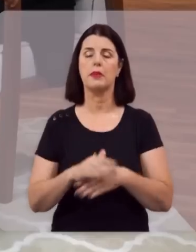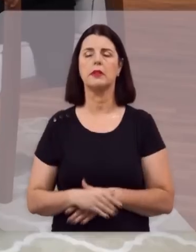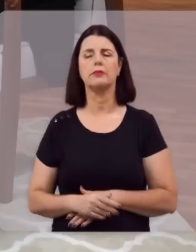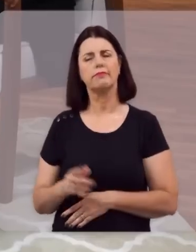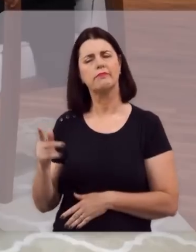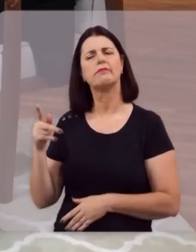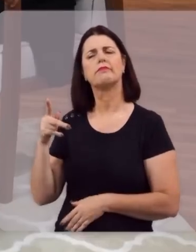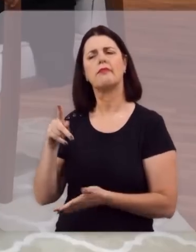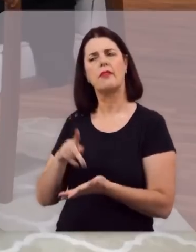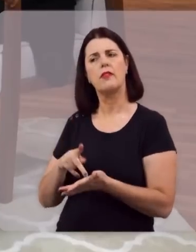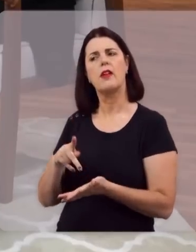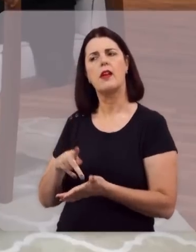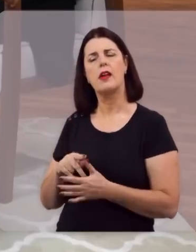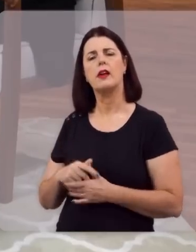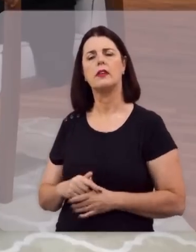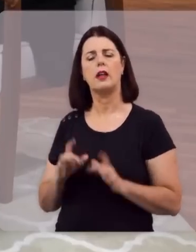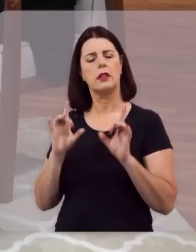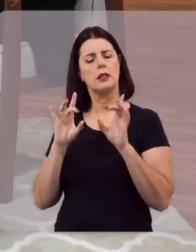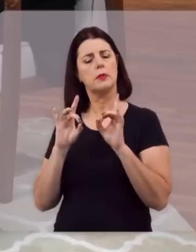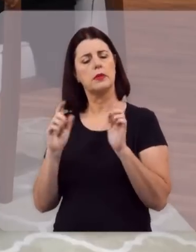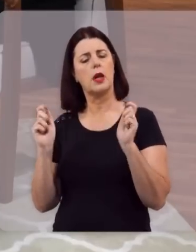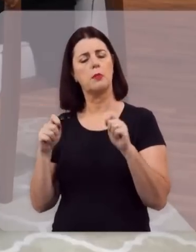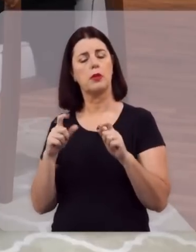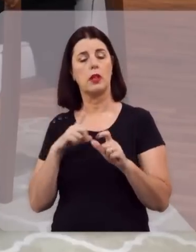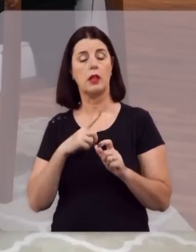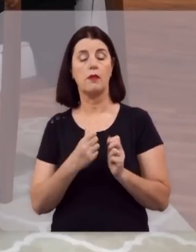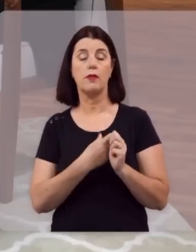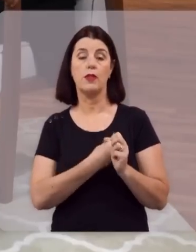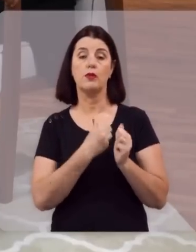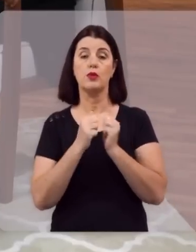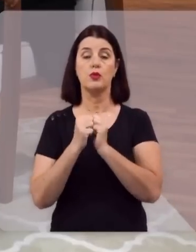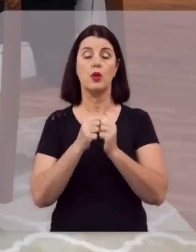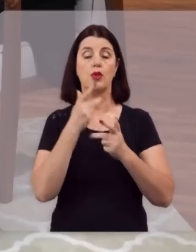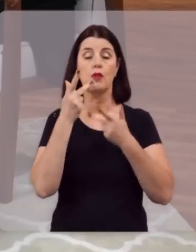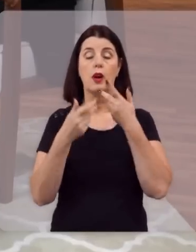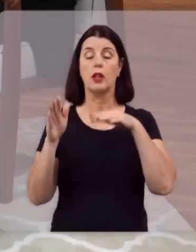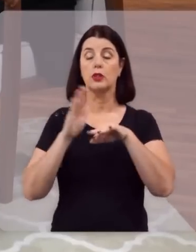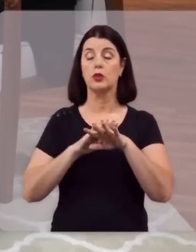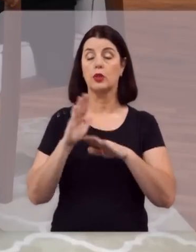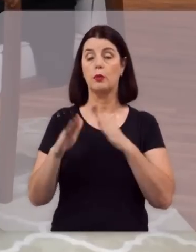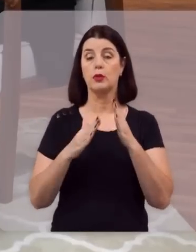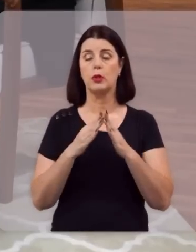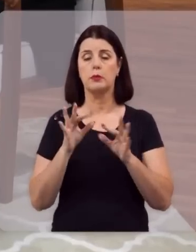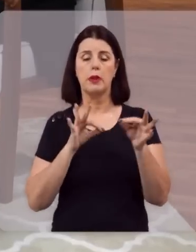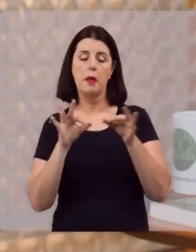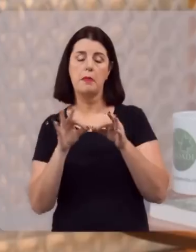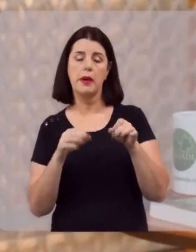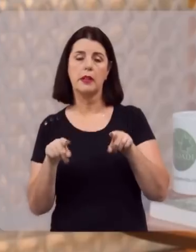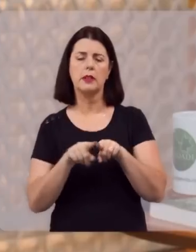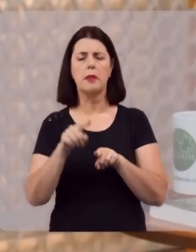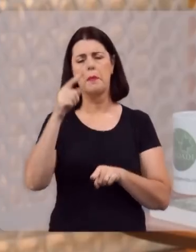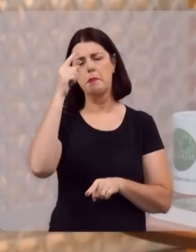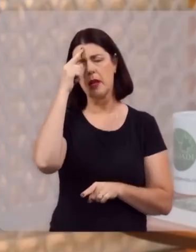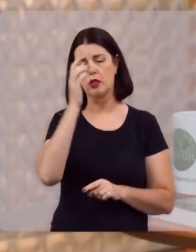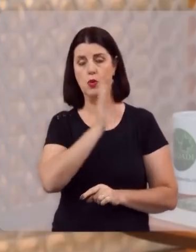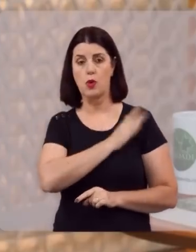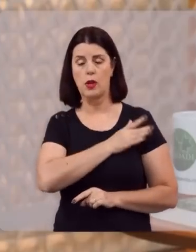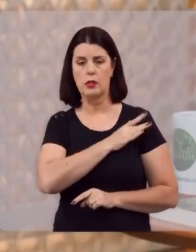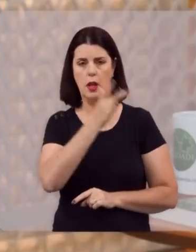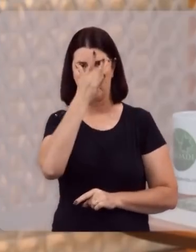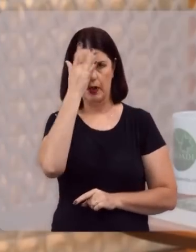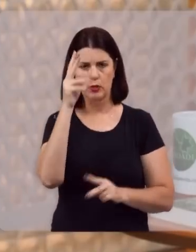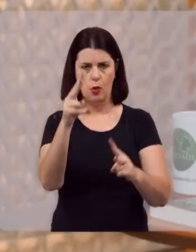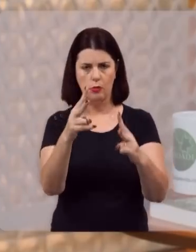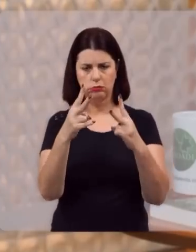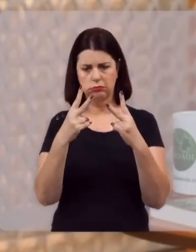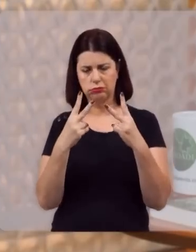não é mesmo, Rodrigo? É verdade, pastor Jean. Que especial poder tê-lo conosco aqui, falando sobre tudo isso e preparando também a mente e o